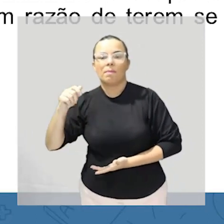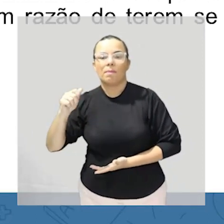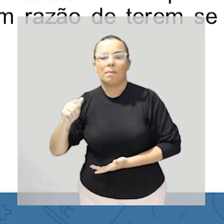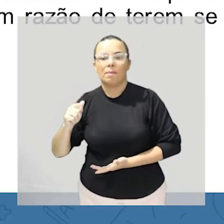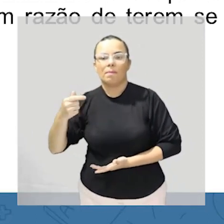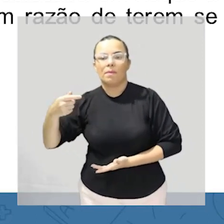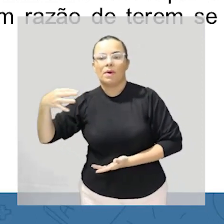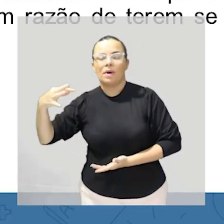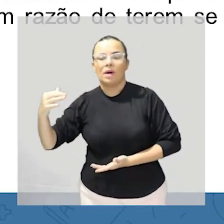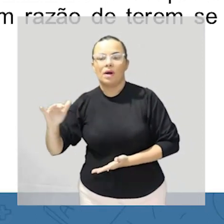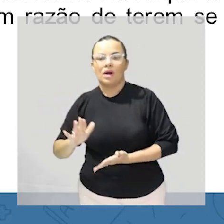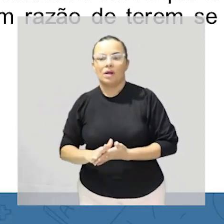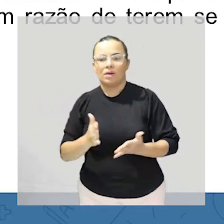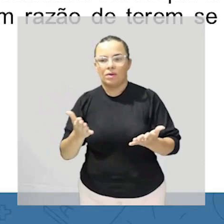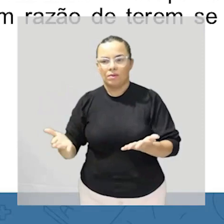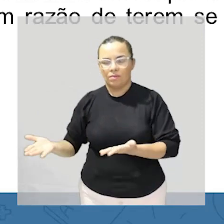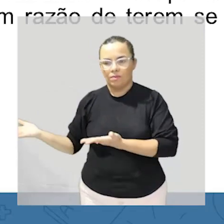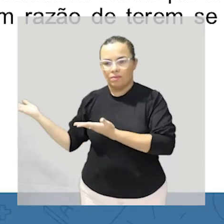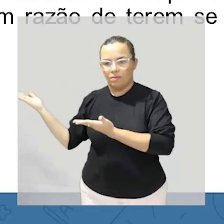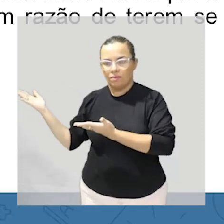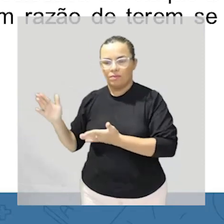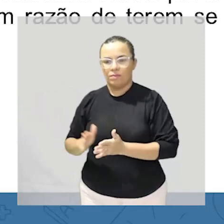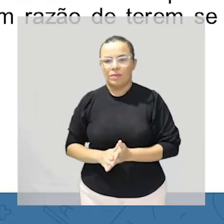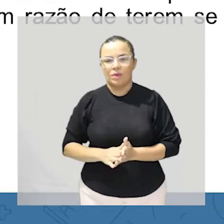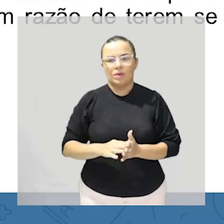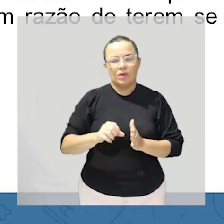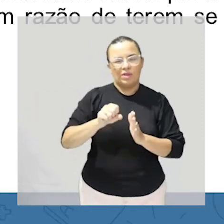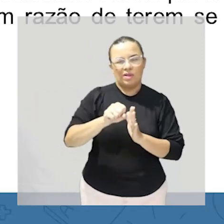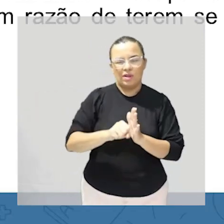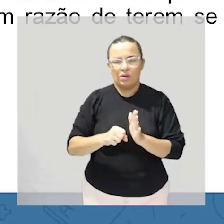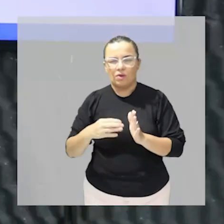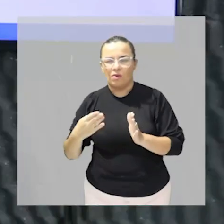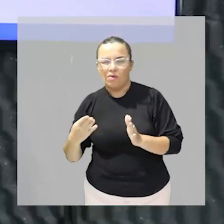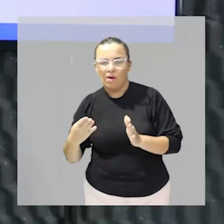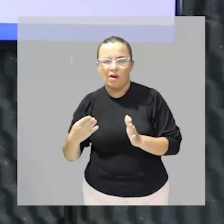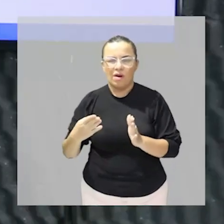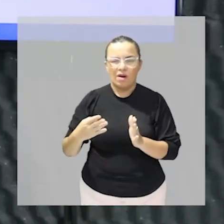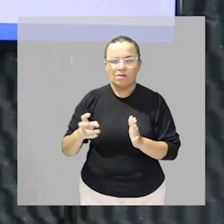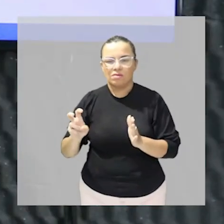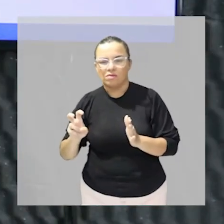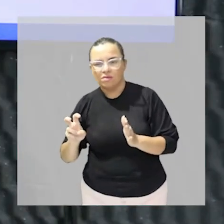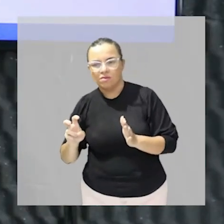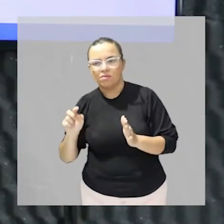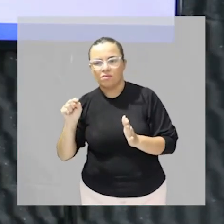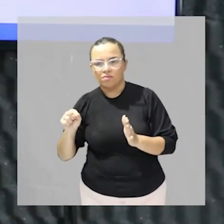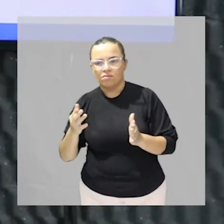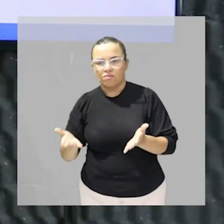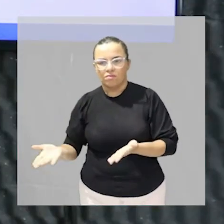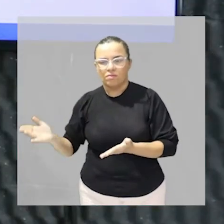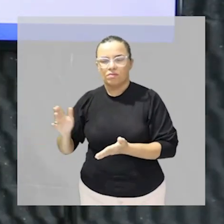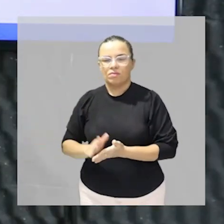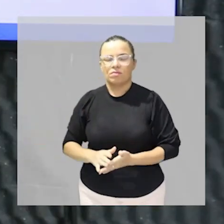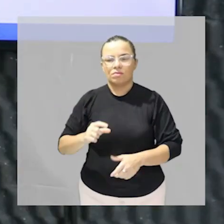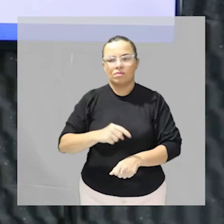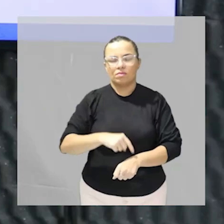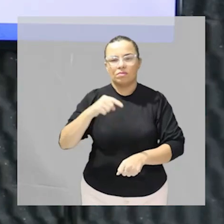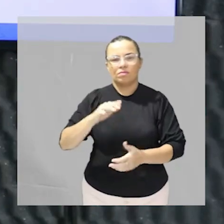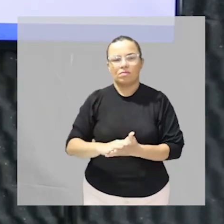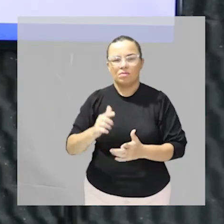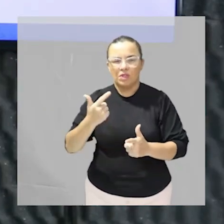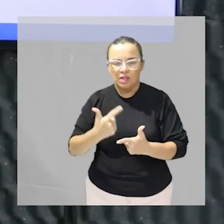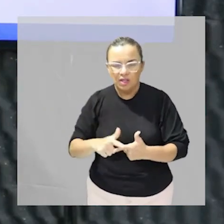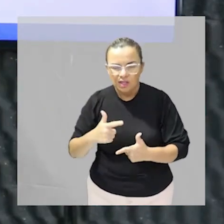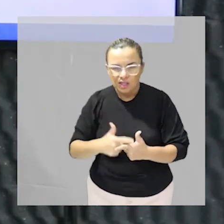a 416, então isso aqui é o século IV, o século V, no momento que você já está tendo ali a crise do